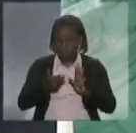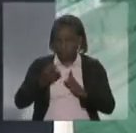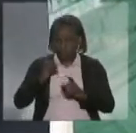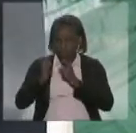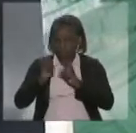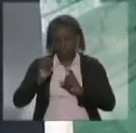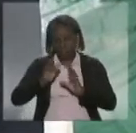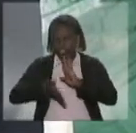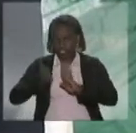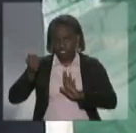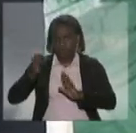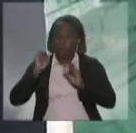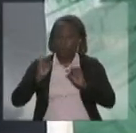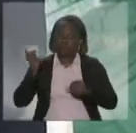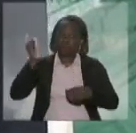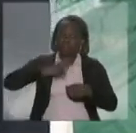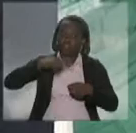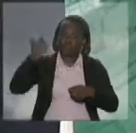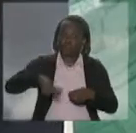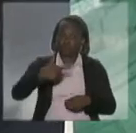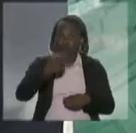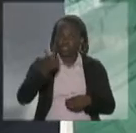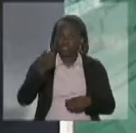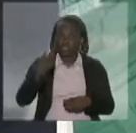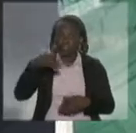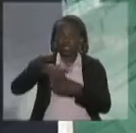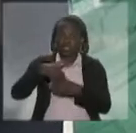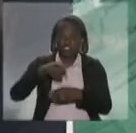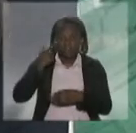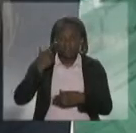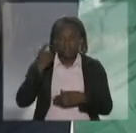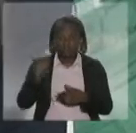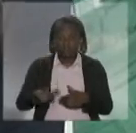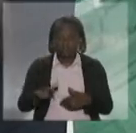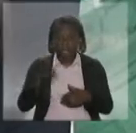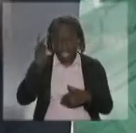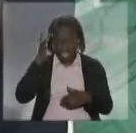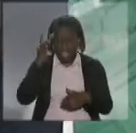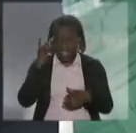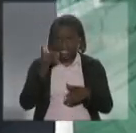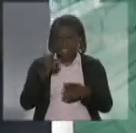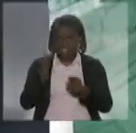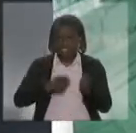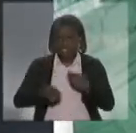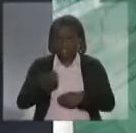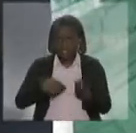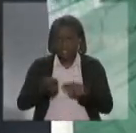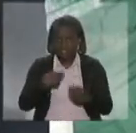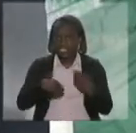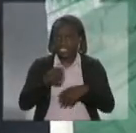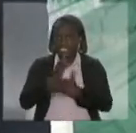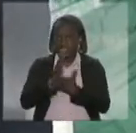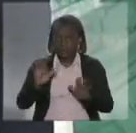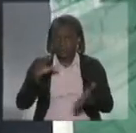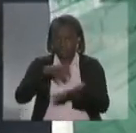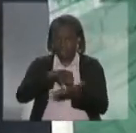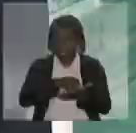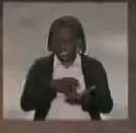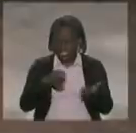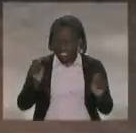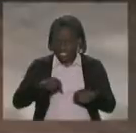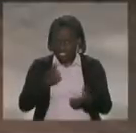podem voltar em 2017 senhores acham que a economia com a extinção desses órgãos é significativa